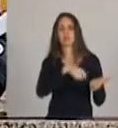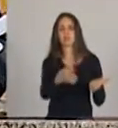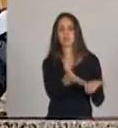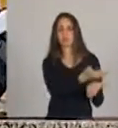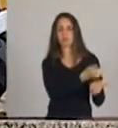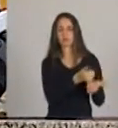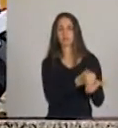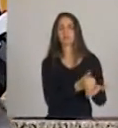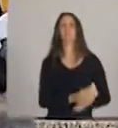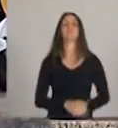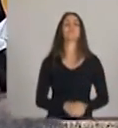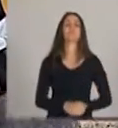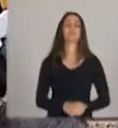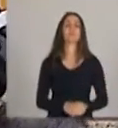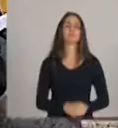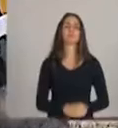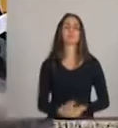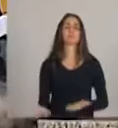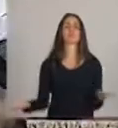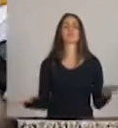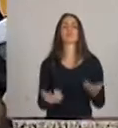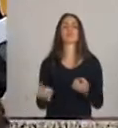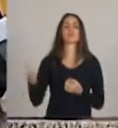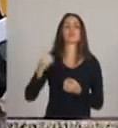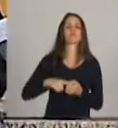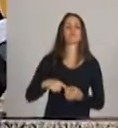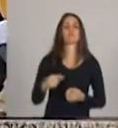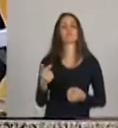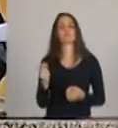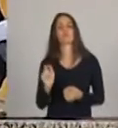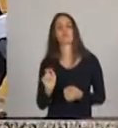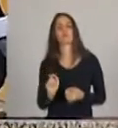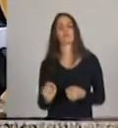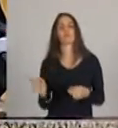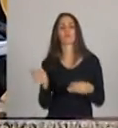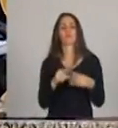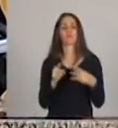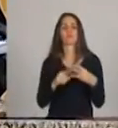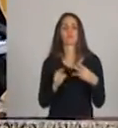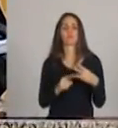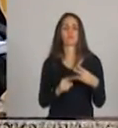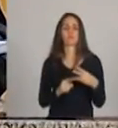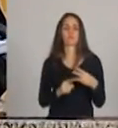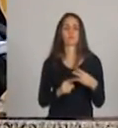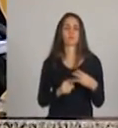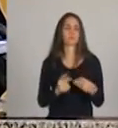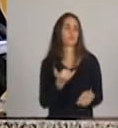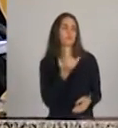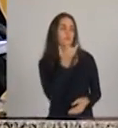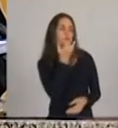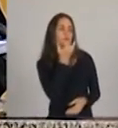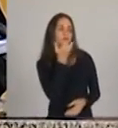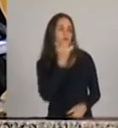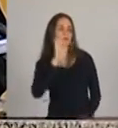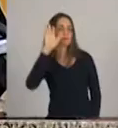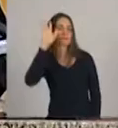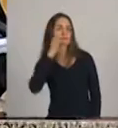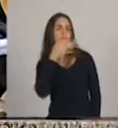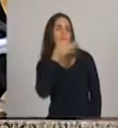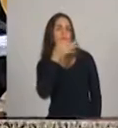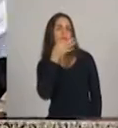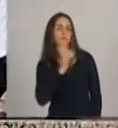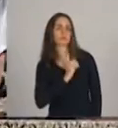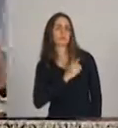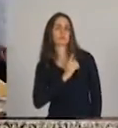Autógrafos. Voltamos aos três últimos itens. Deputado Dari, pela ordem. Deputado Dari, pela ordem. Deputado Danilo